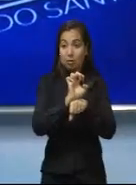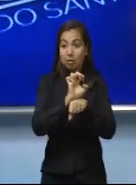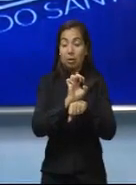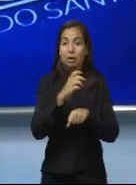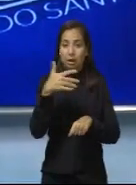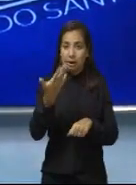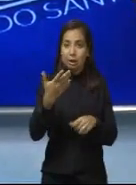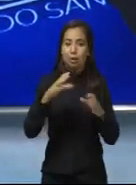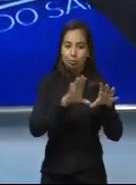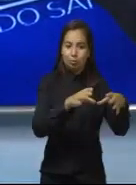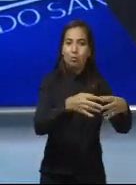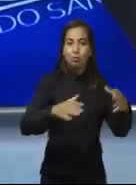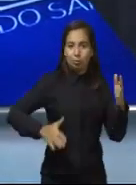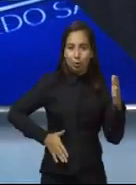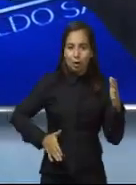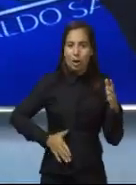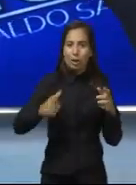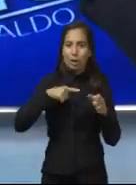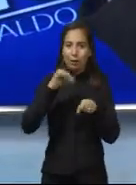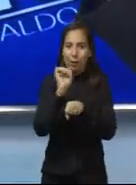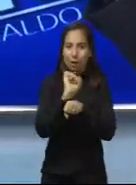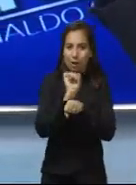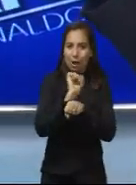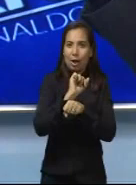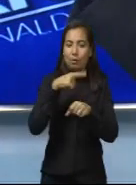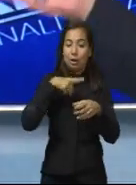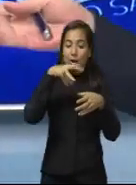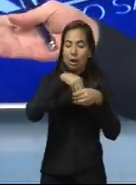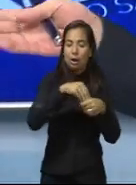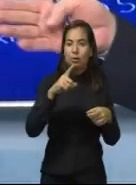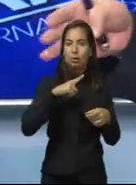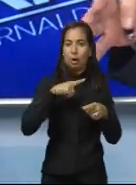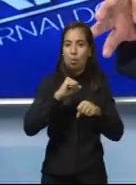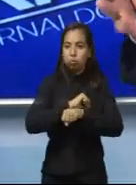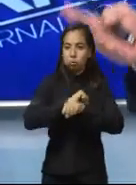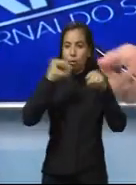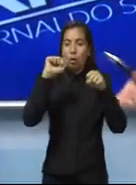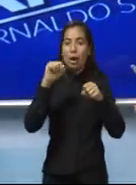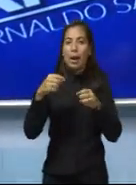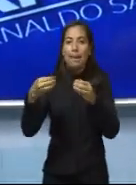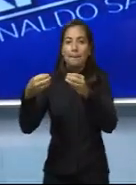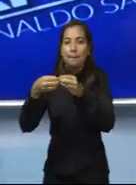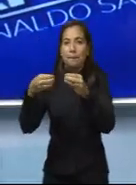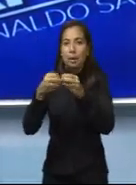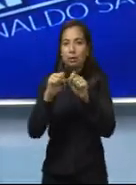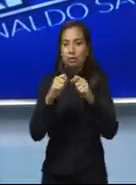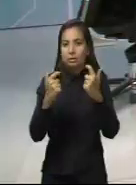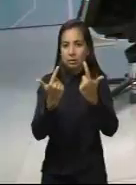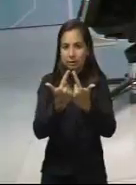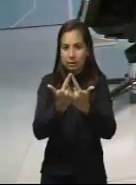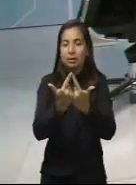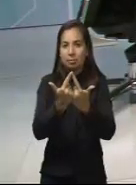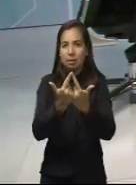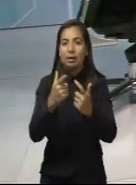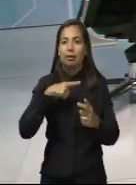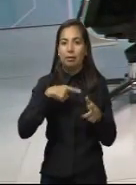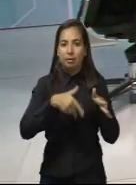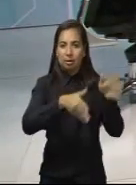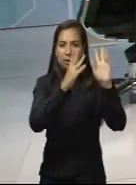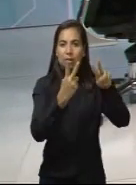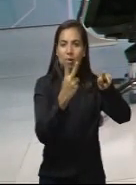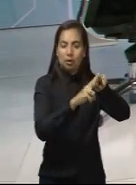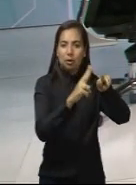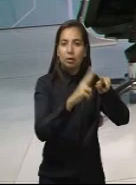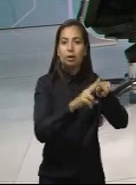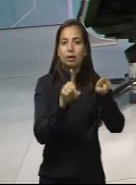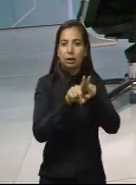facções realmente colocou um carro com uma bomba que felizmente não explodiu ao lado da Assembleia, e de dentro dos presídios alguns parlamentares